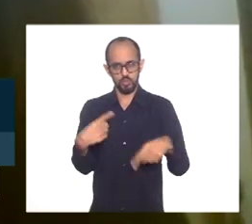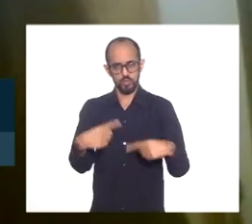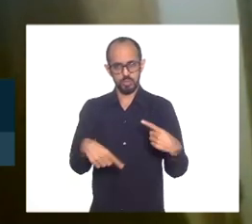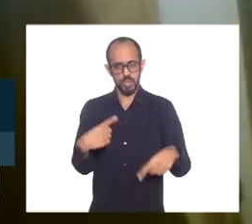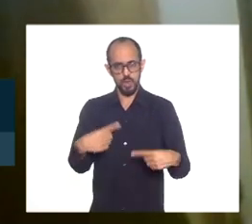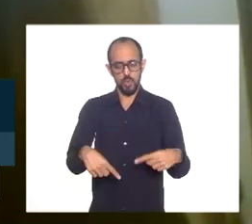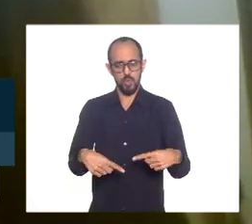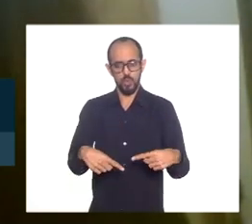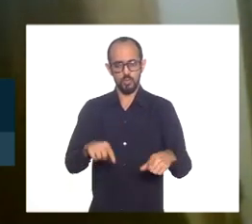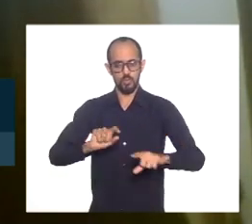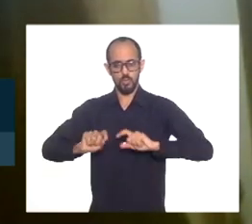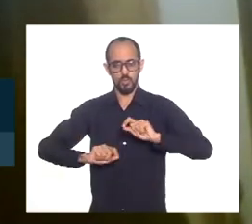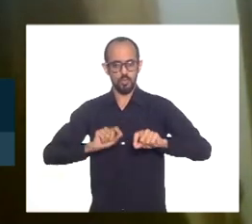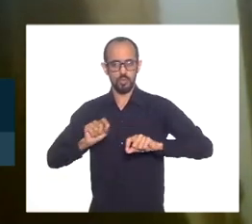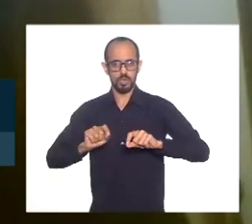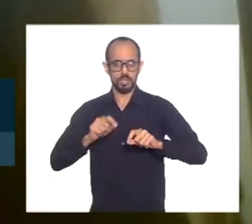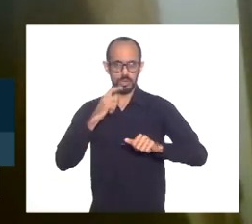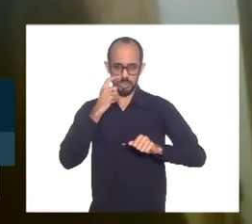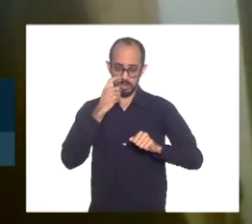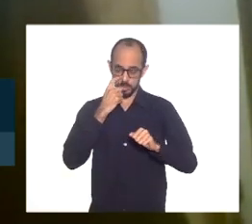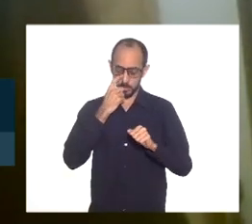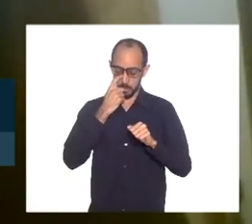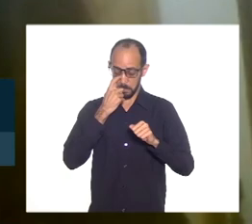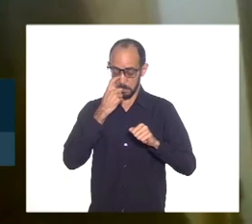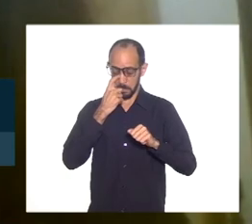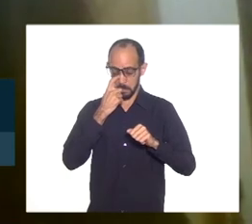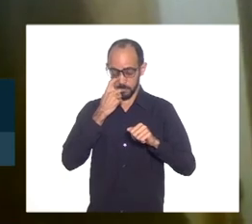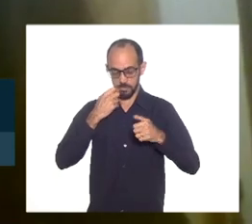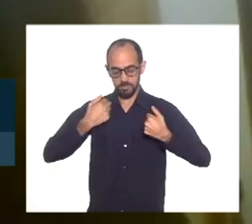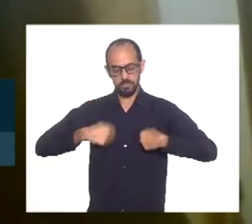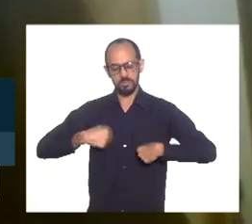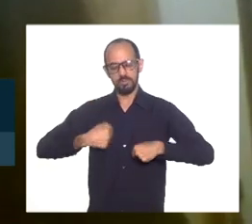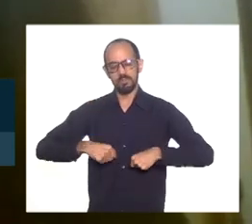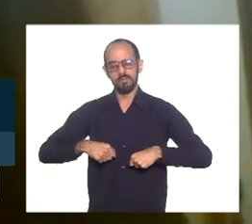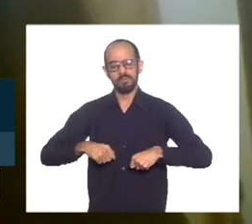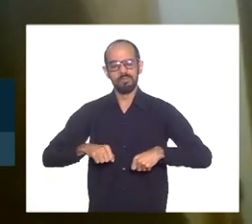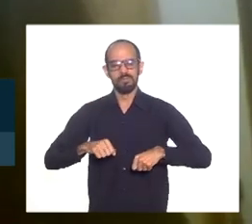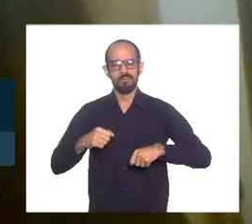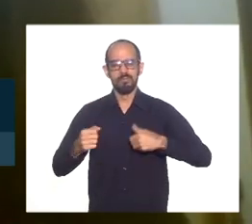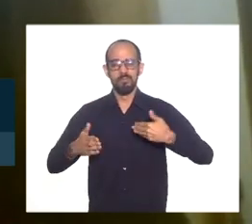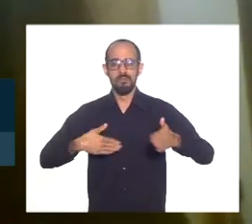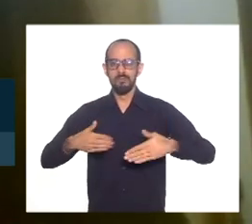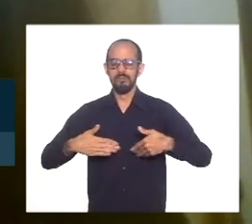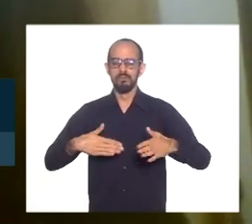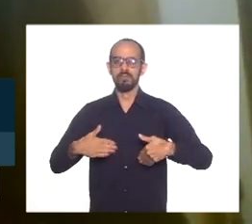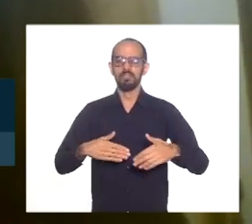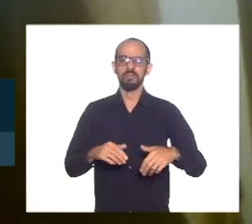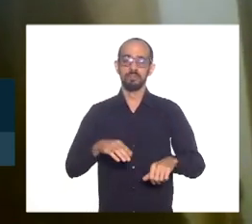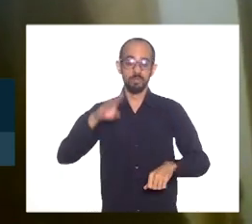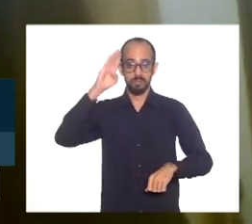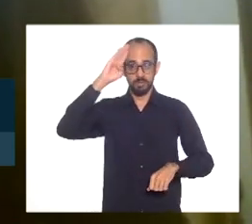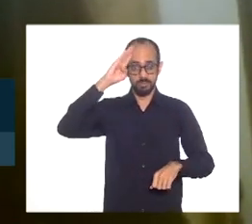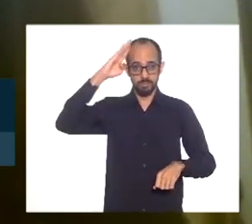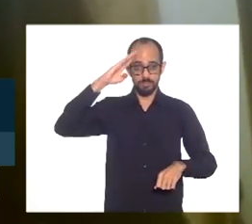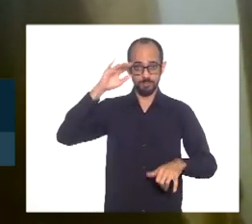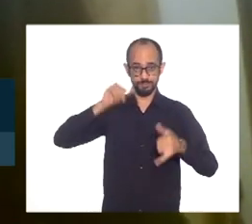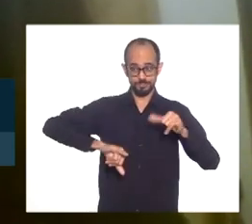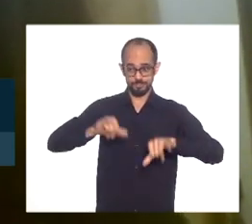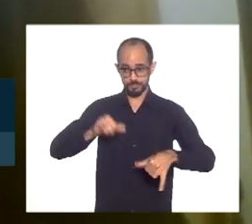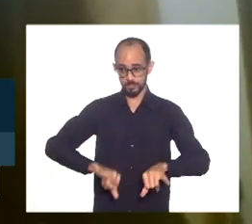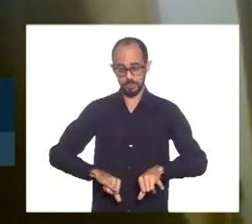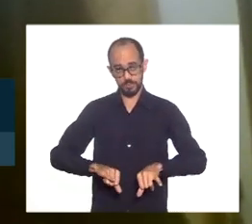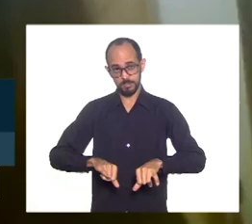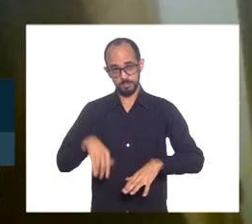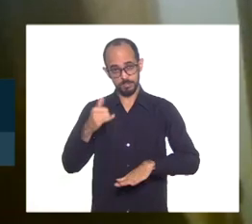que é necessário para que as indústrias, principalmente a química e